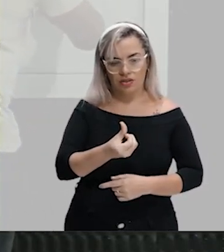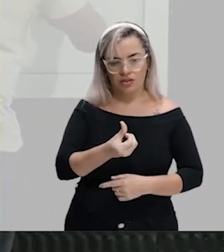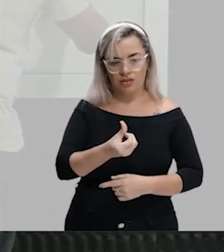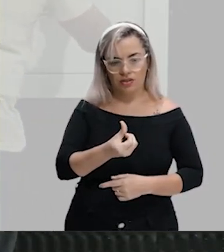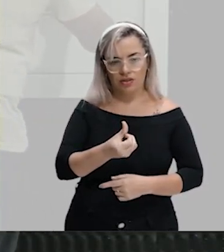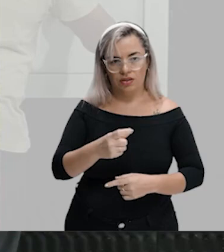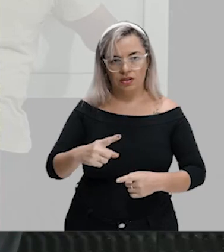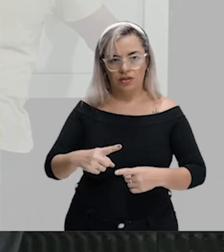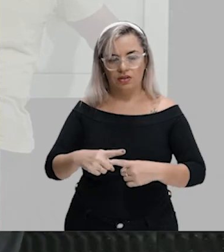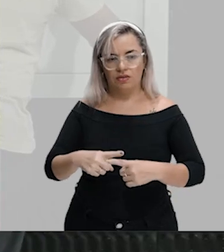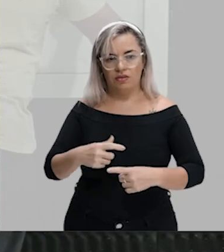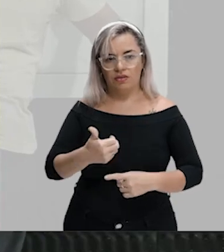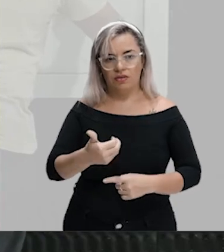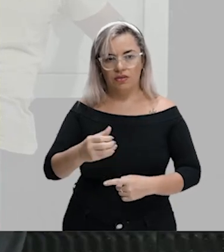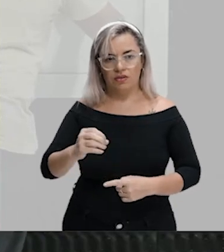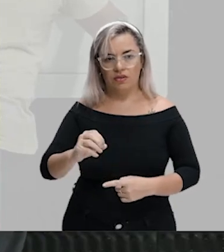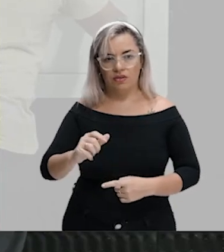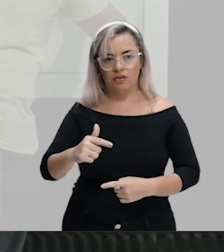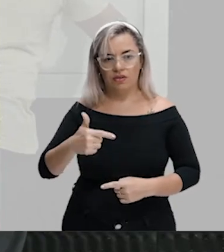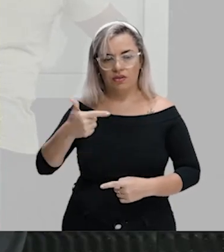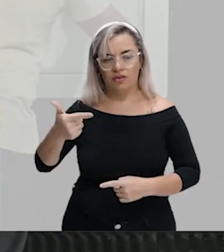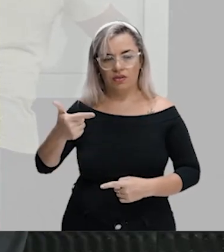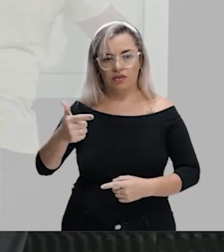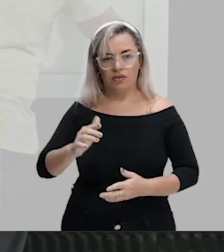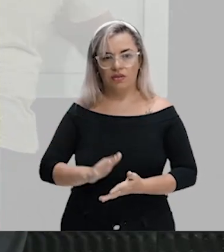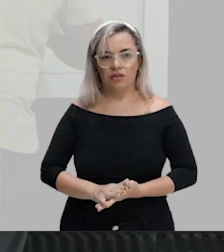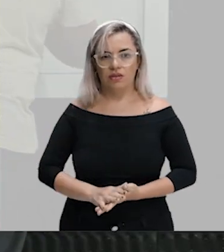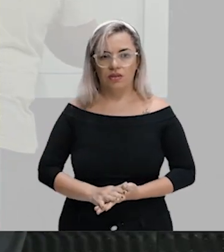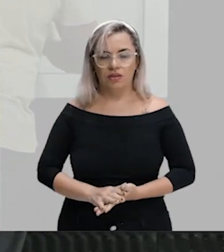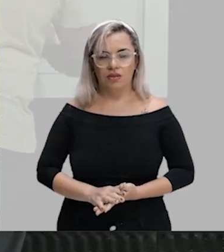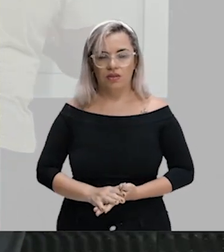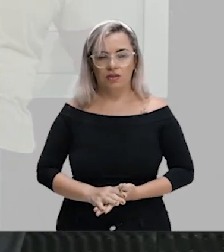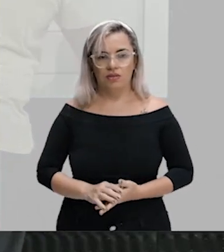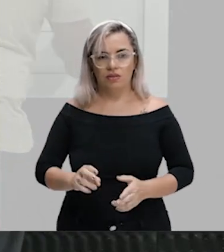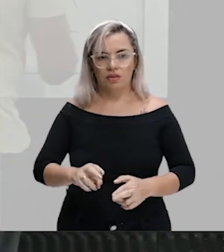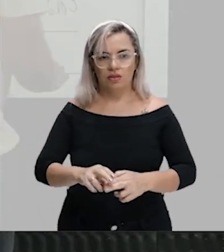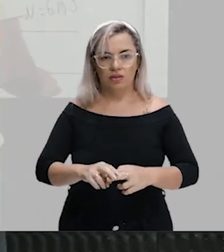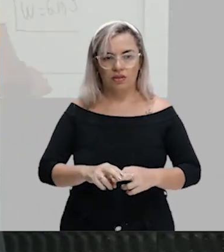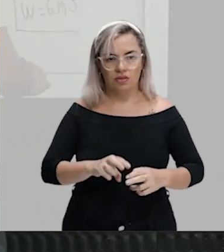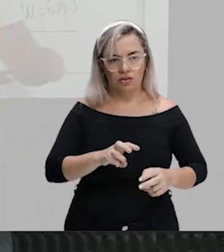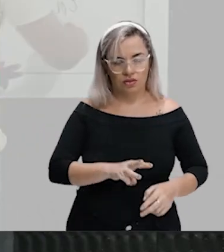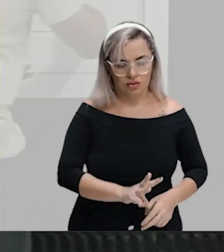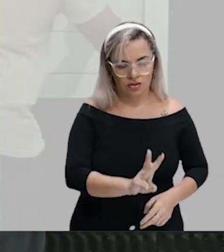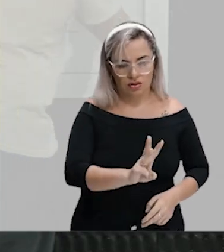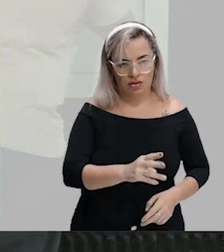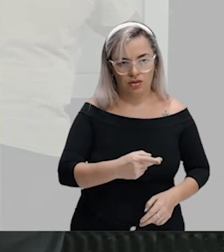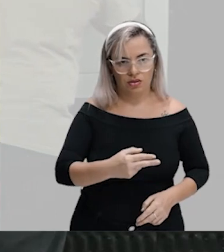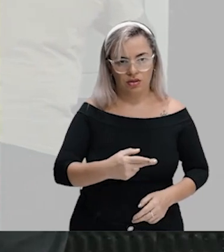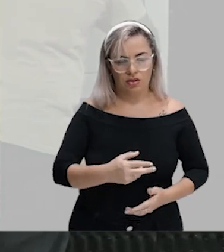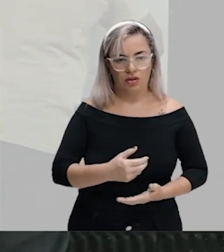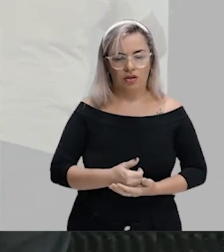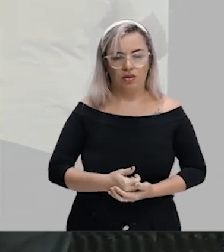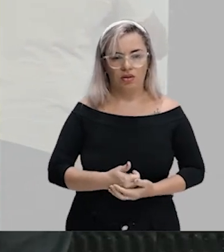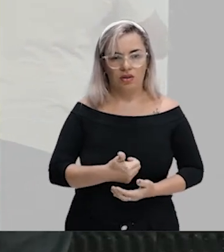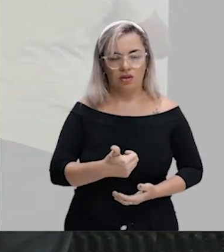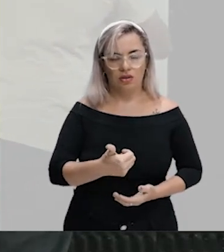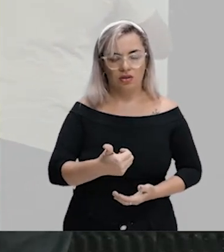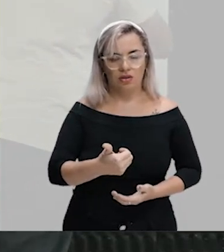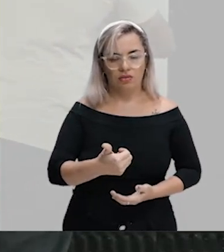é 6 vezes 10 ao quadrado joules. Ou seja,